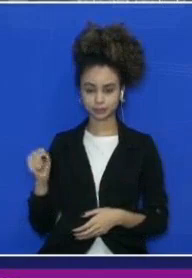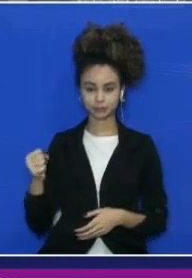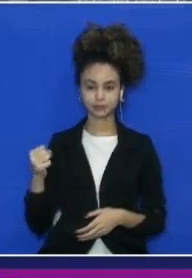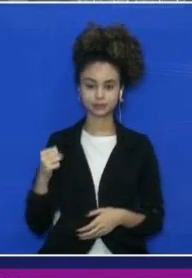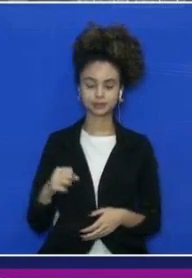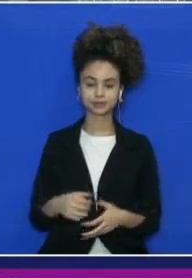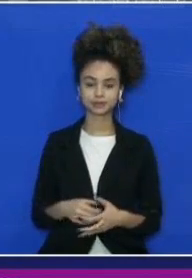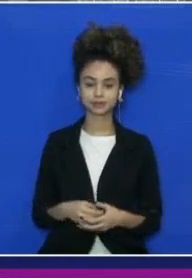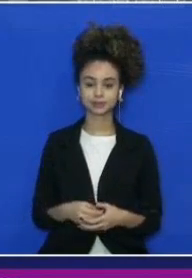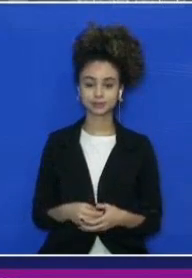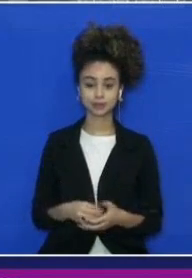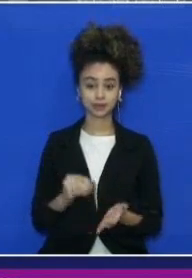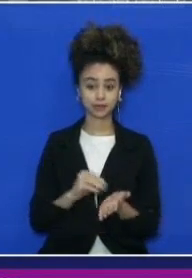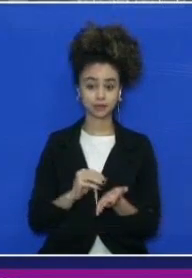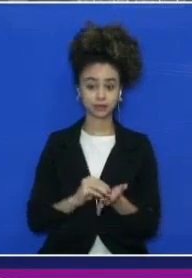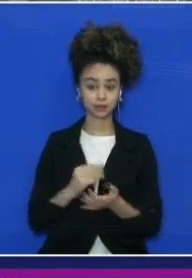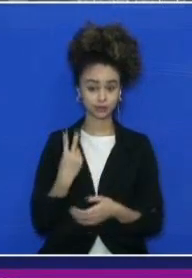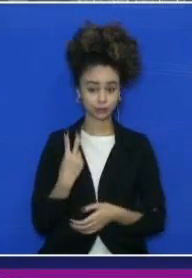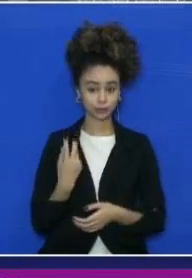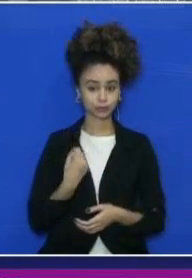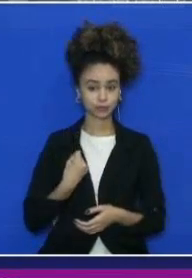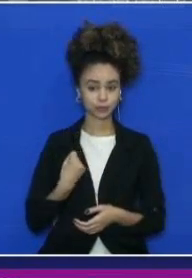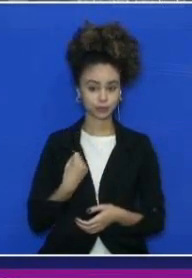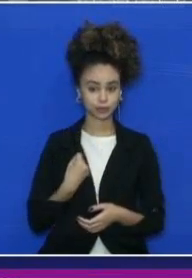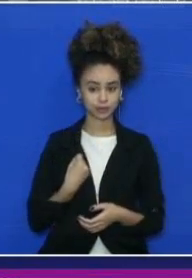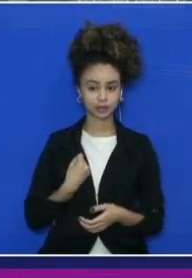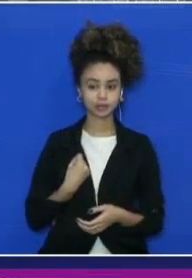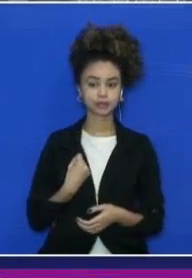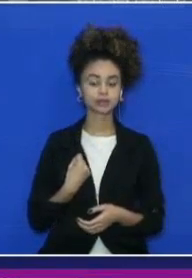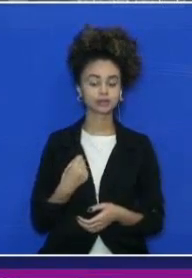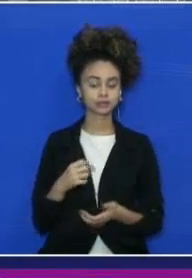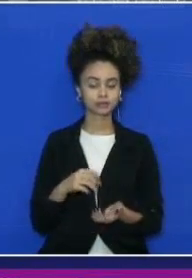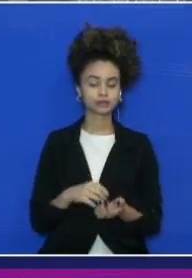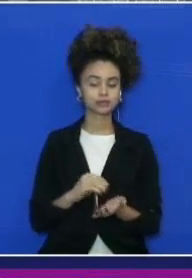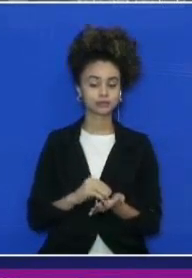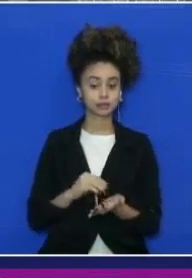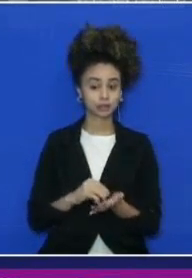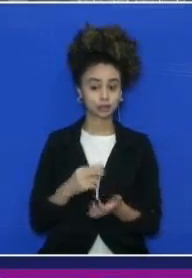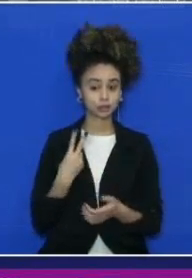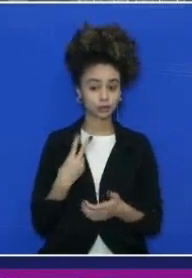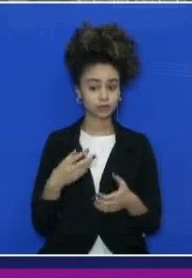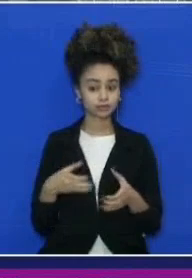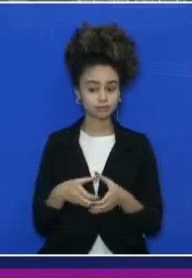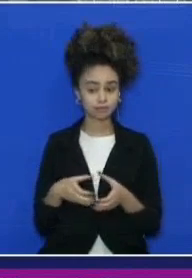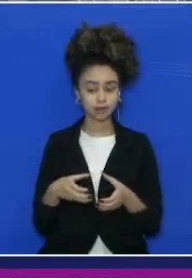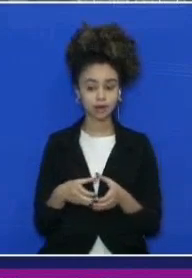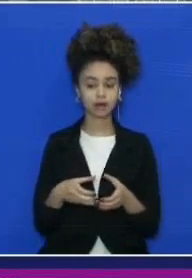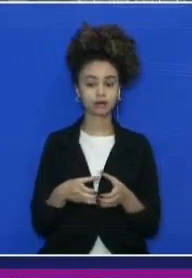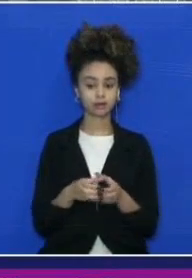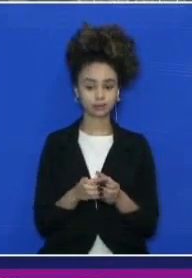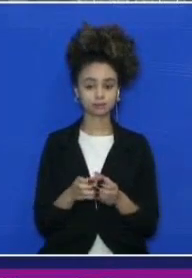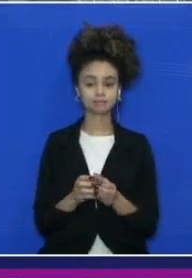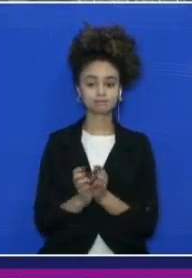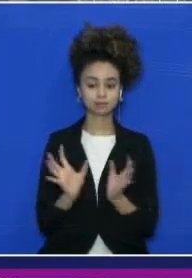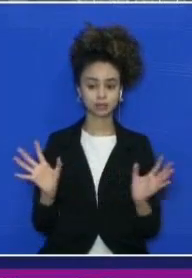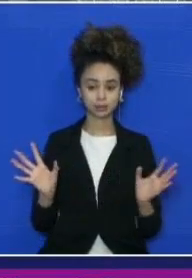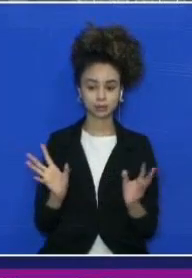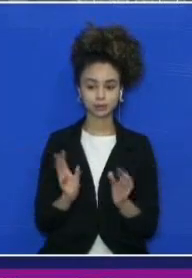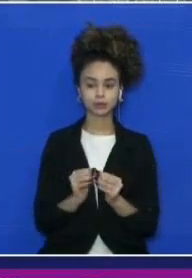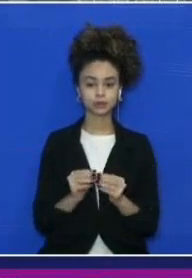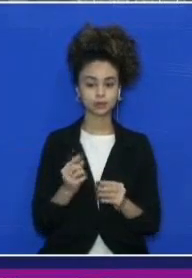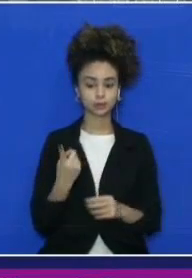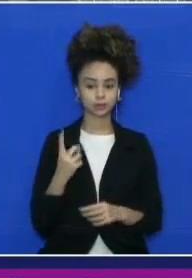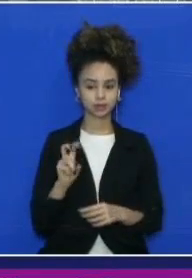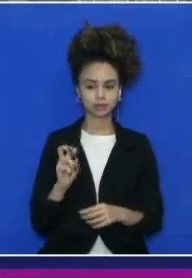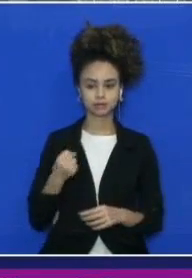bola 08. Faltam dois números, apenas dois números para fecharmos as 15 dezenas da Loto Fácil